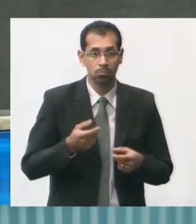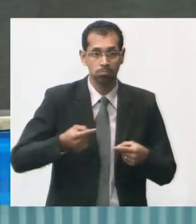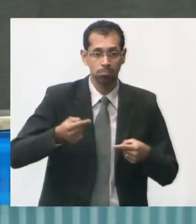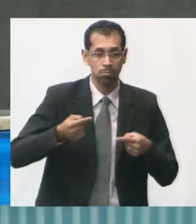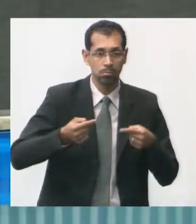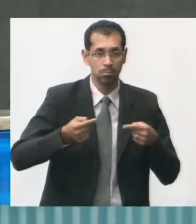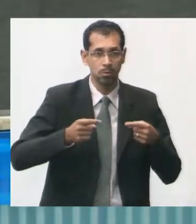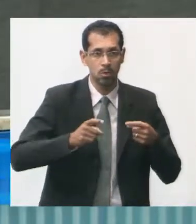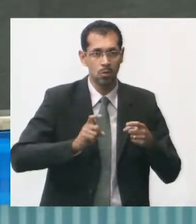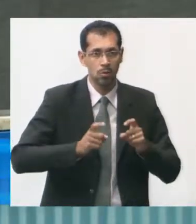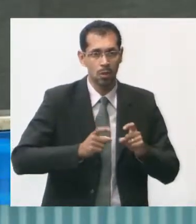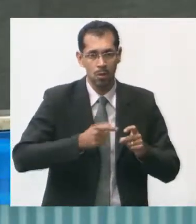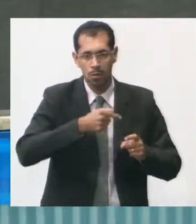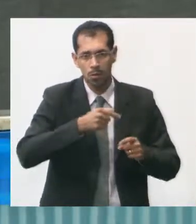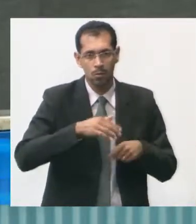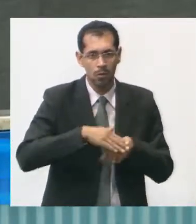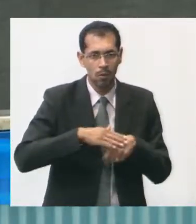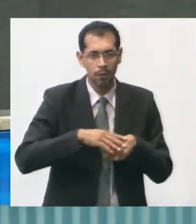obra vai sair.